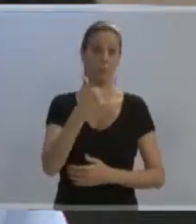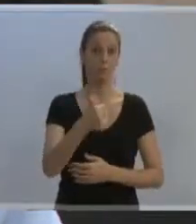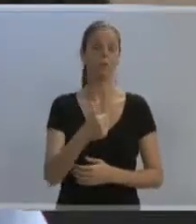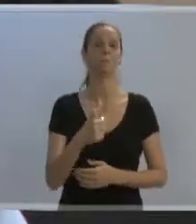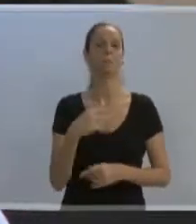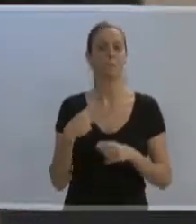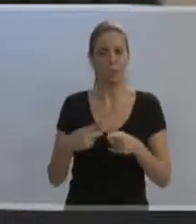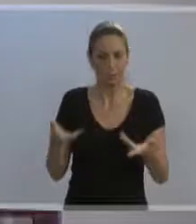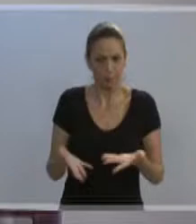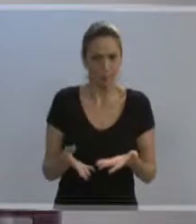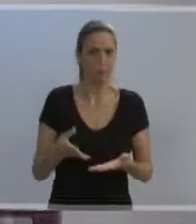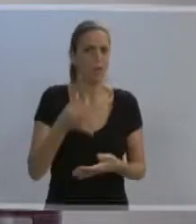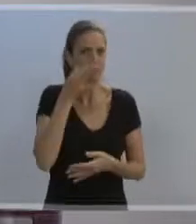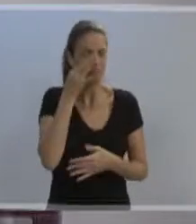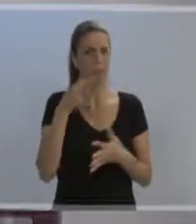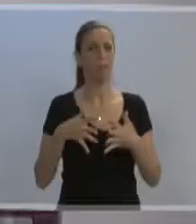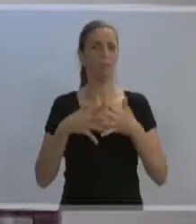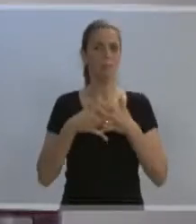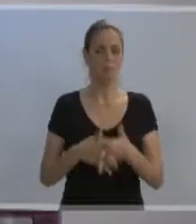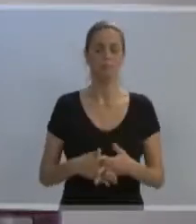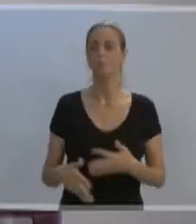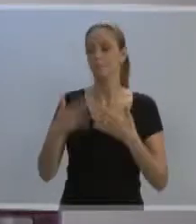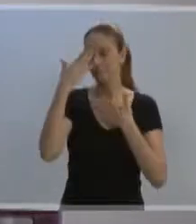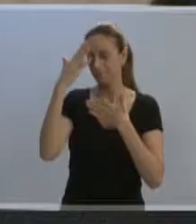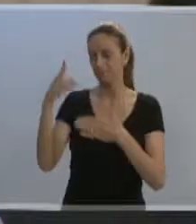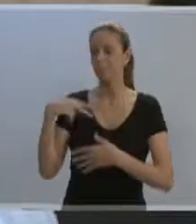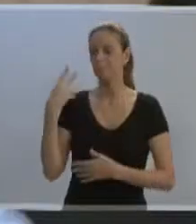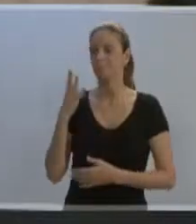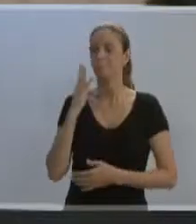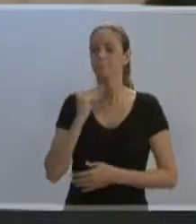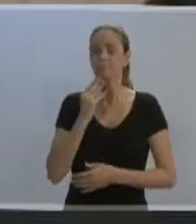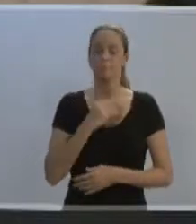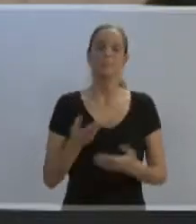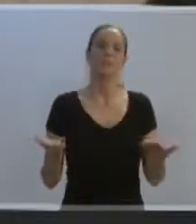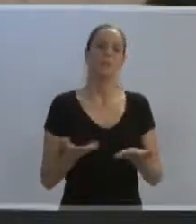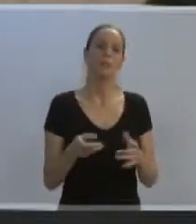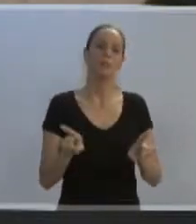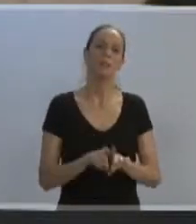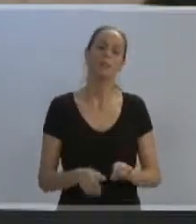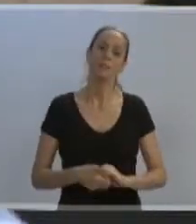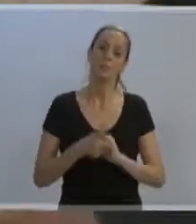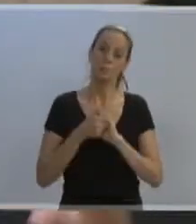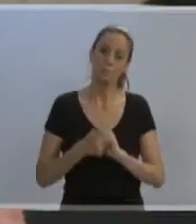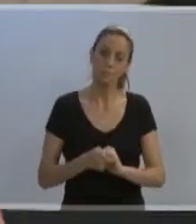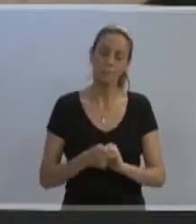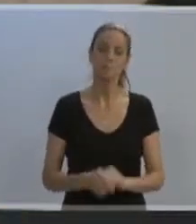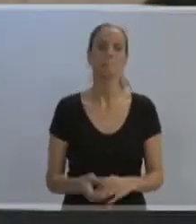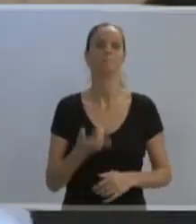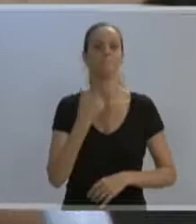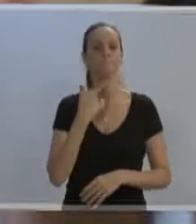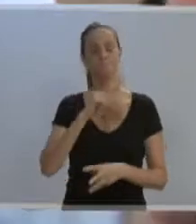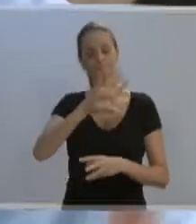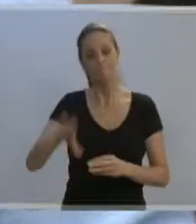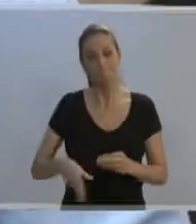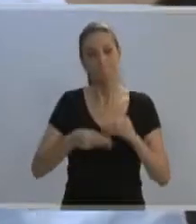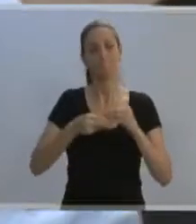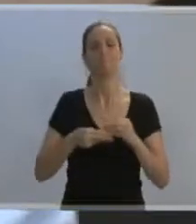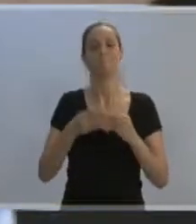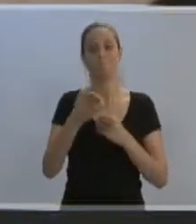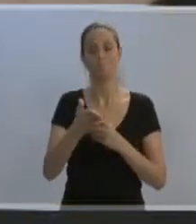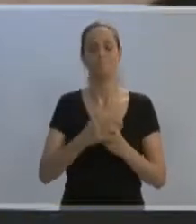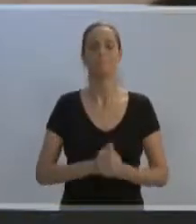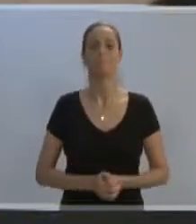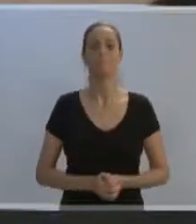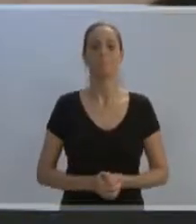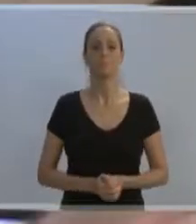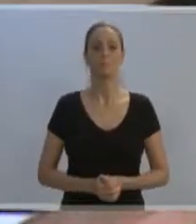sentido obrigado vereador de uso adoro marcelo quero cumprimentar eu queria só fazer uma colocação além dessas todas importantes foram